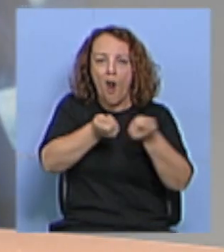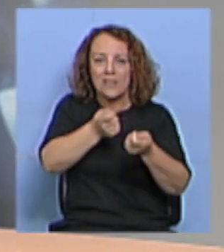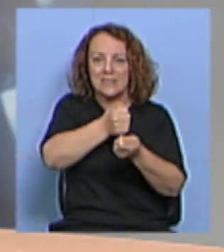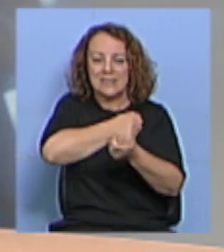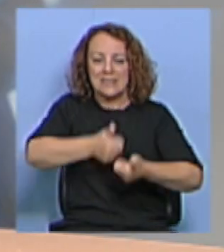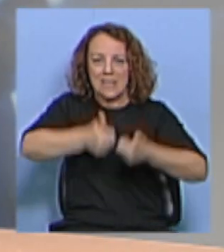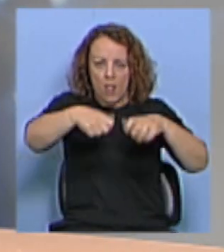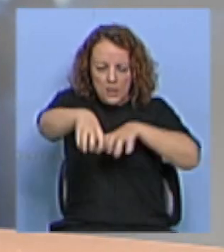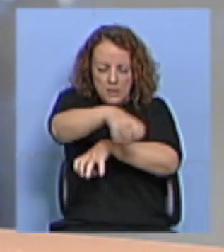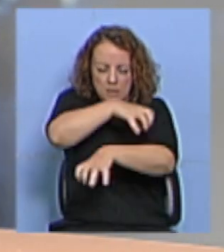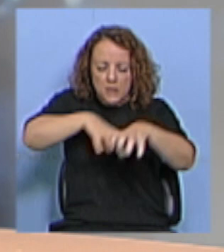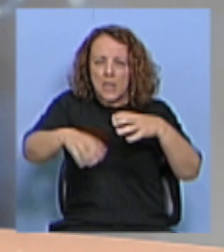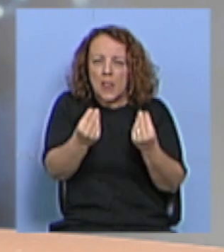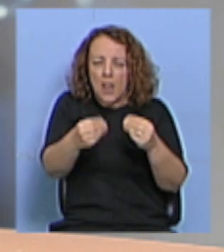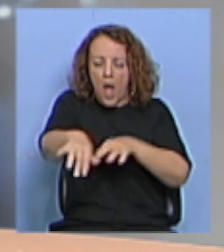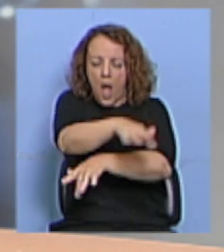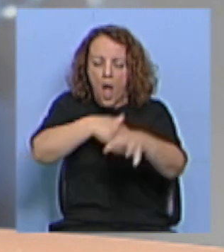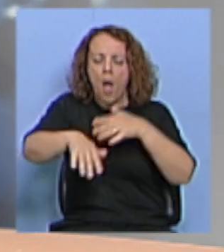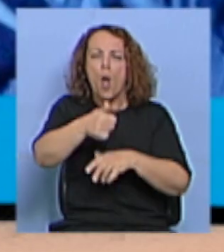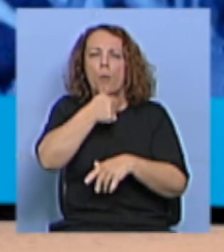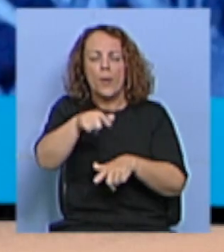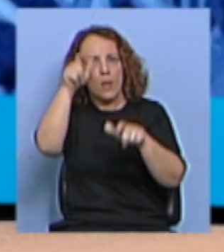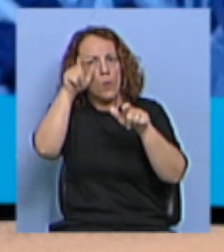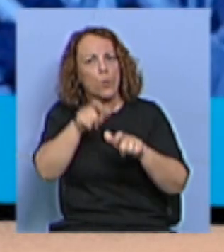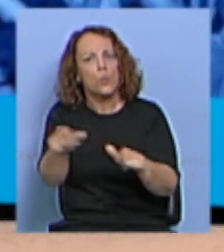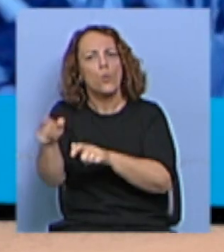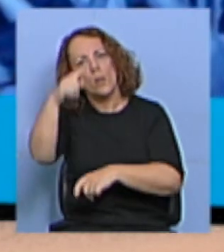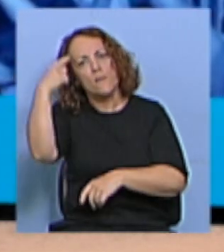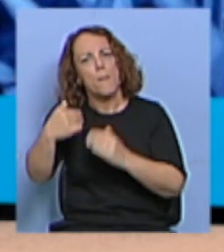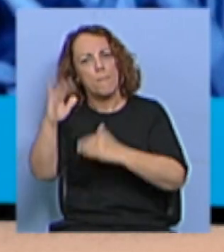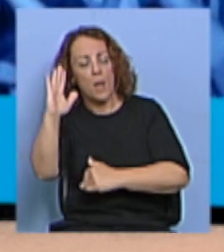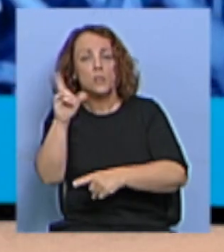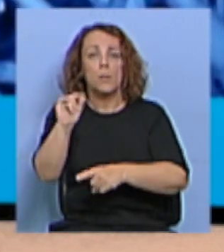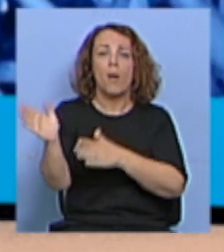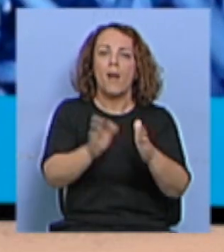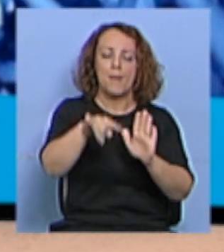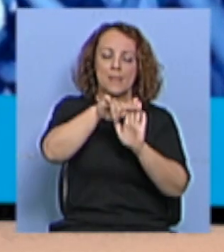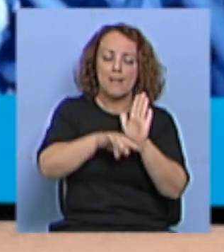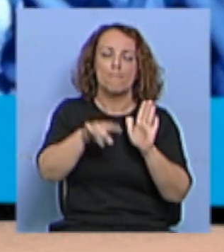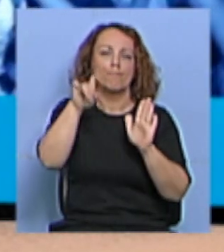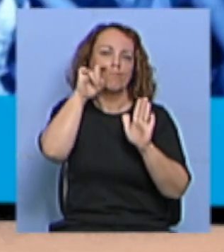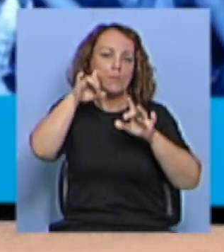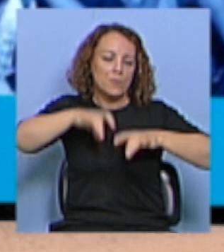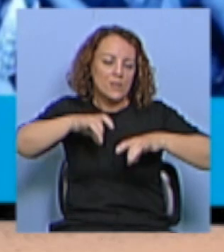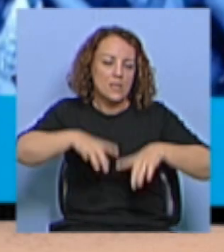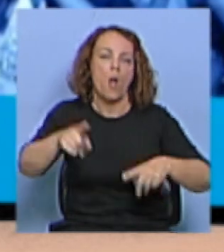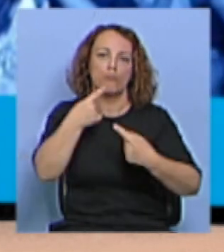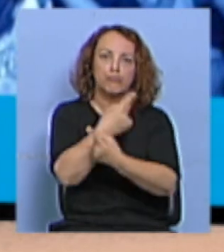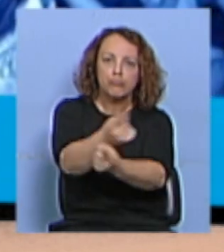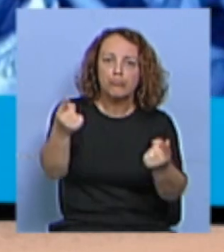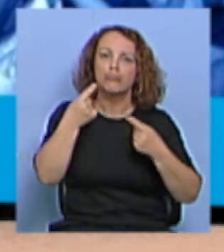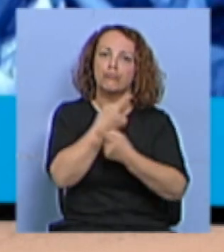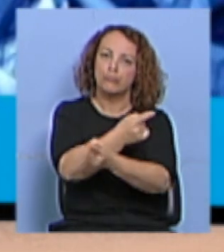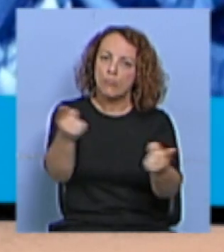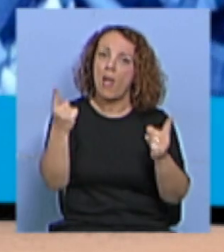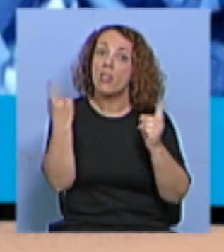temos que ver caso a caso, situação a situação, e também mesmo a questão das medidas de prevenção e as mensagens-chave que são passadas têm que